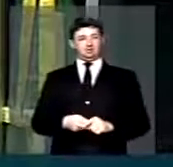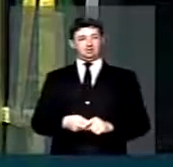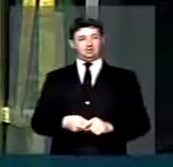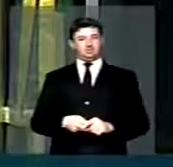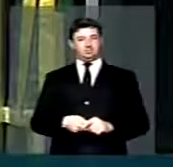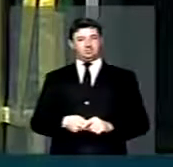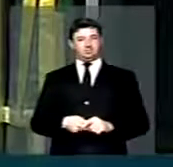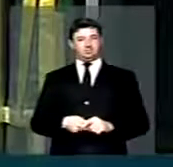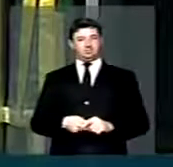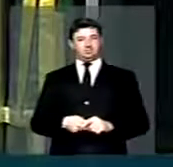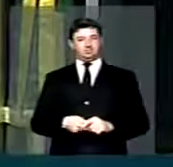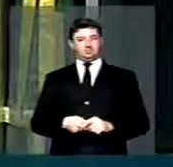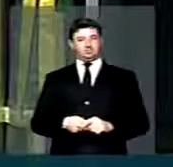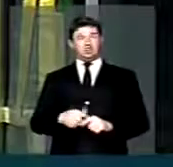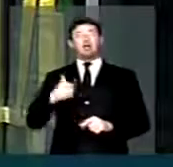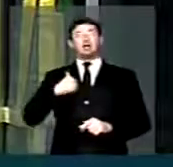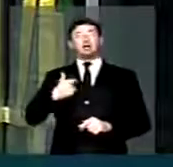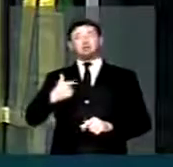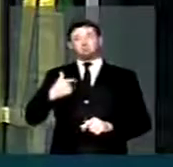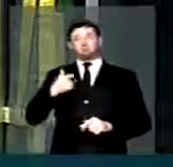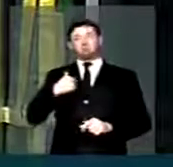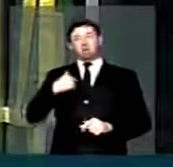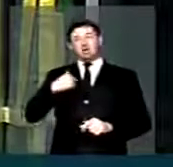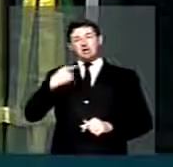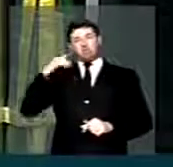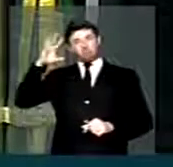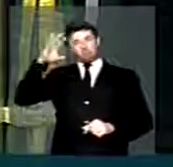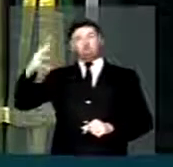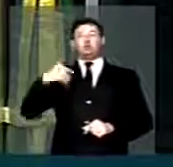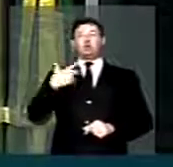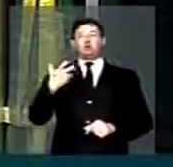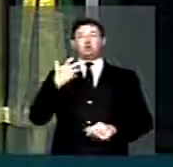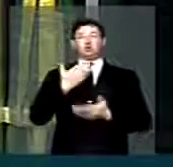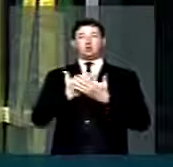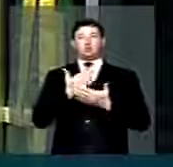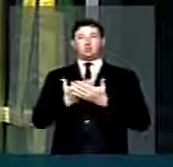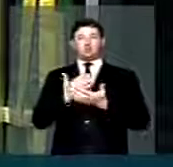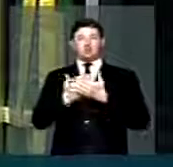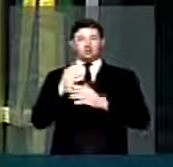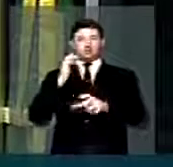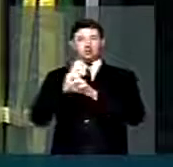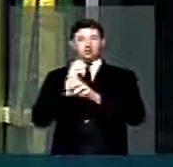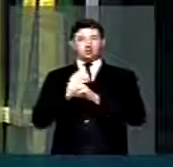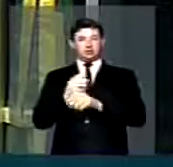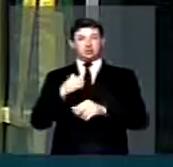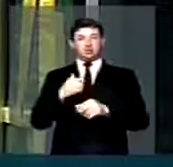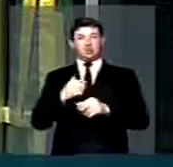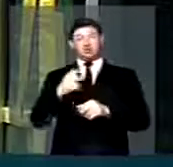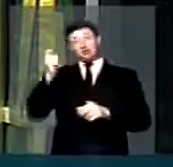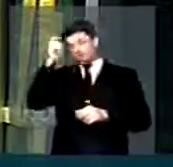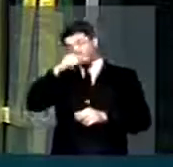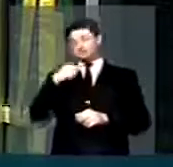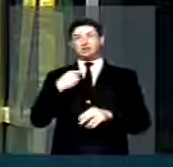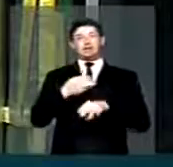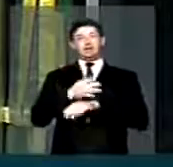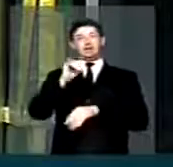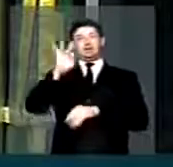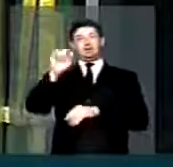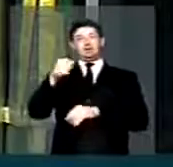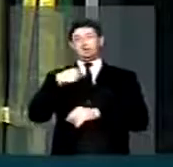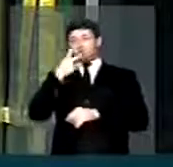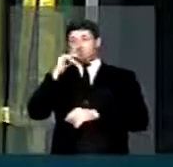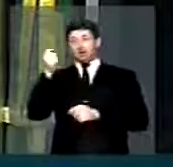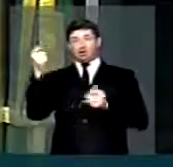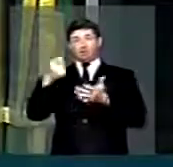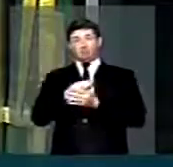Eu pus na minha cabeça que eu queria ser engenheiro, e a única escola que eu podia estudar era no ITA, que é uma escola dificílima de entrar. Meu pai não podia